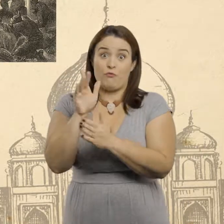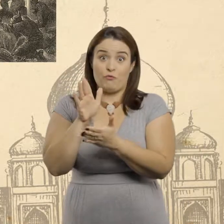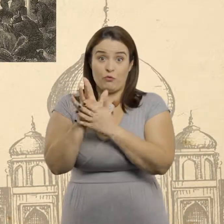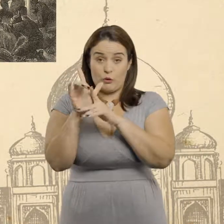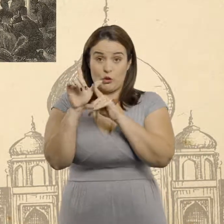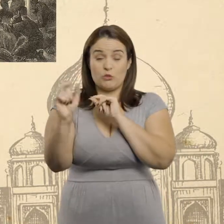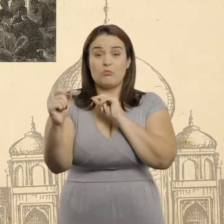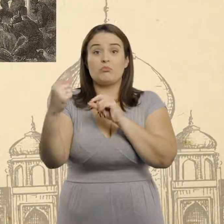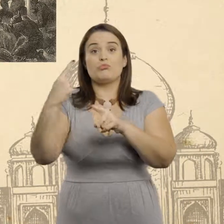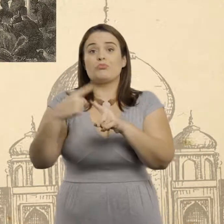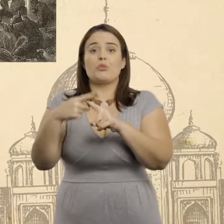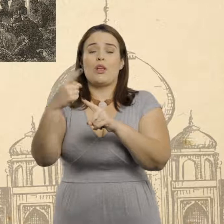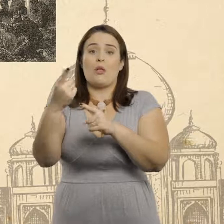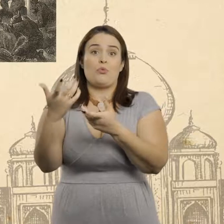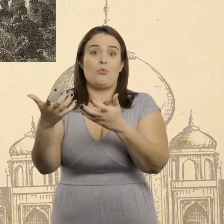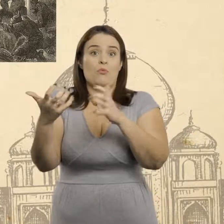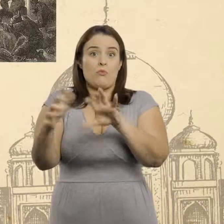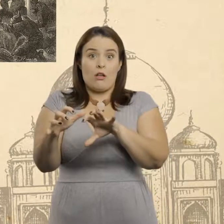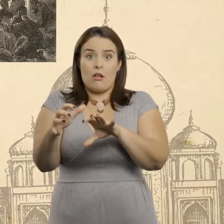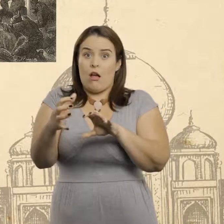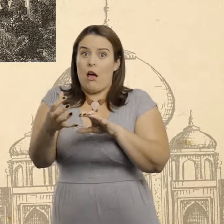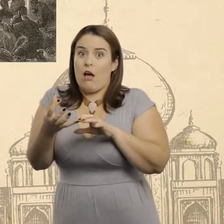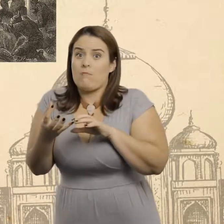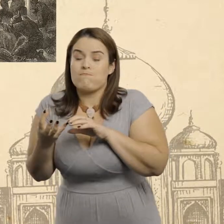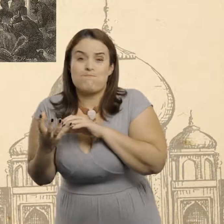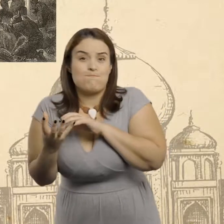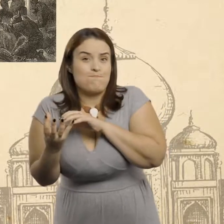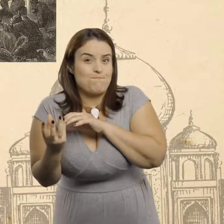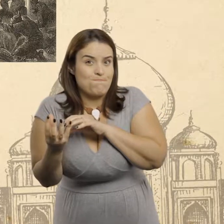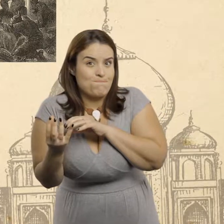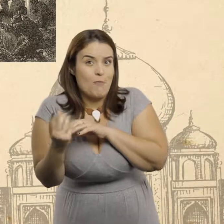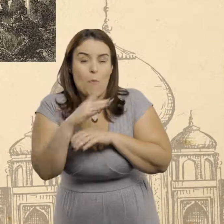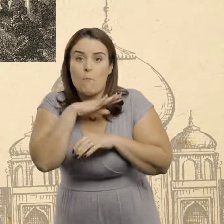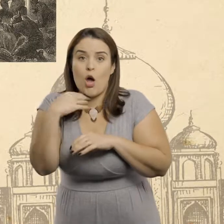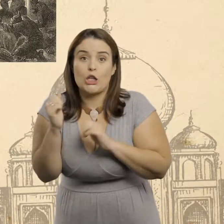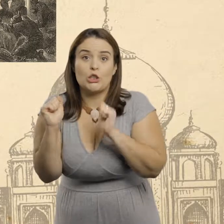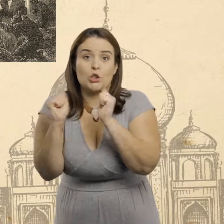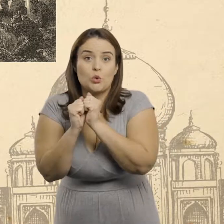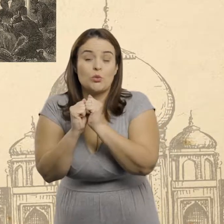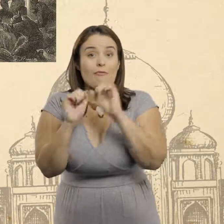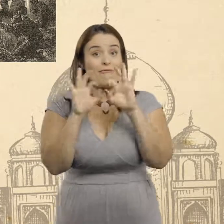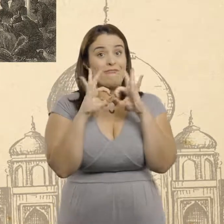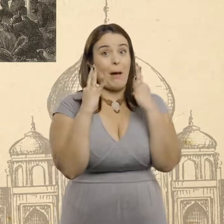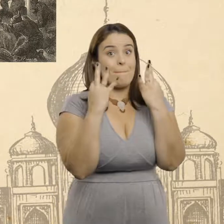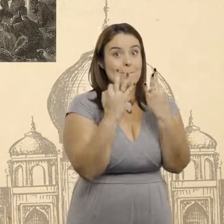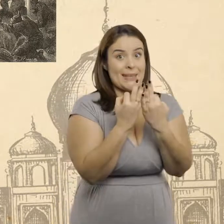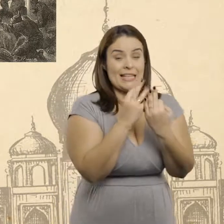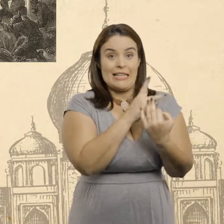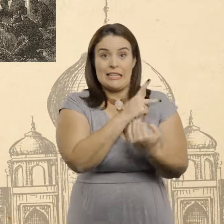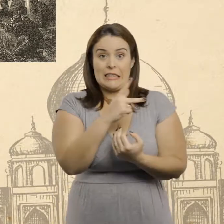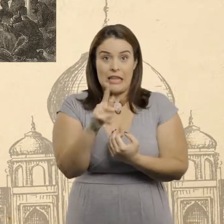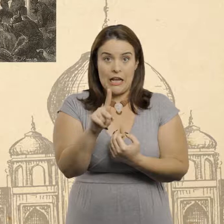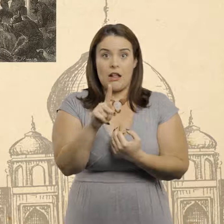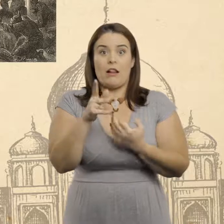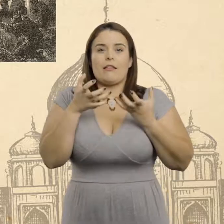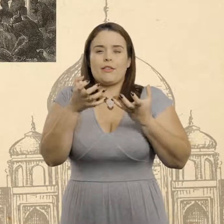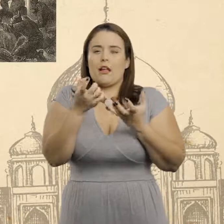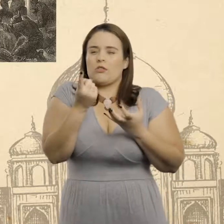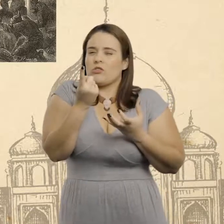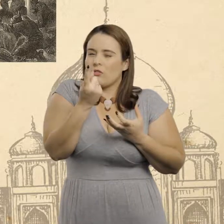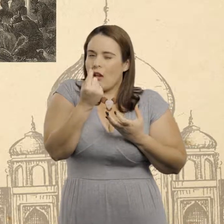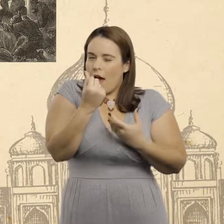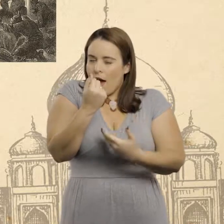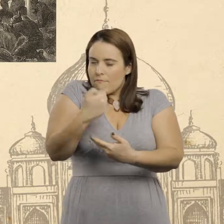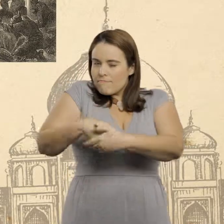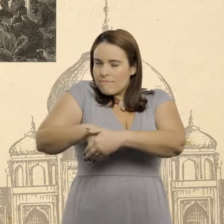queimada junto com o marido, mas foi pega pela família do velho. A família do velho queria ficar com o dinheiro dele, por isso a condenou à